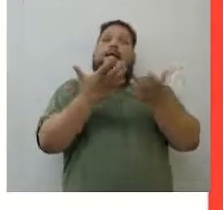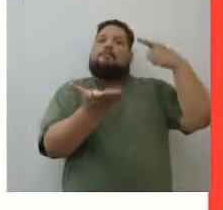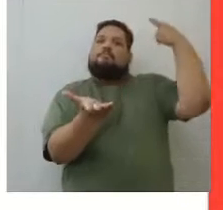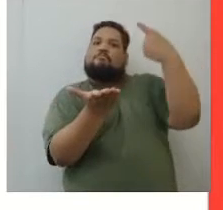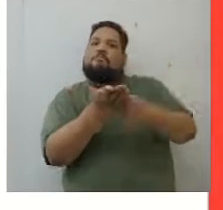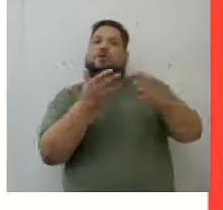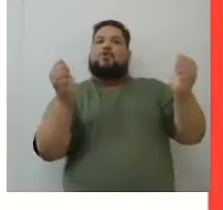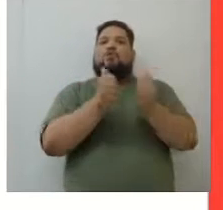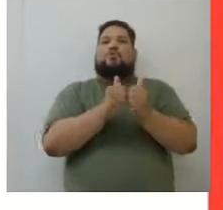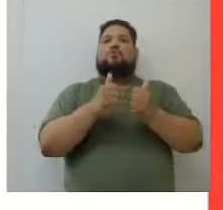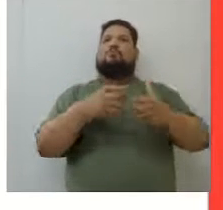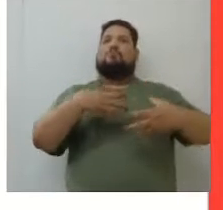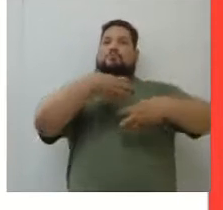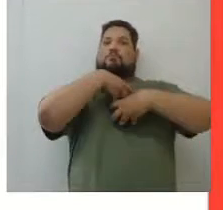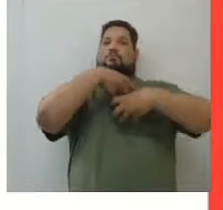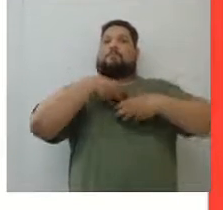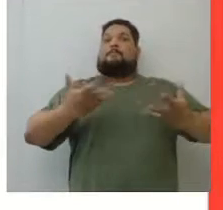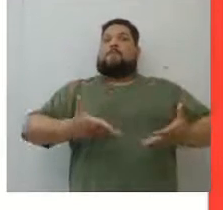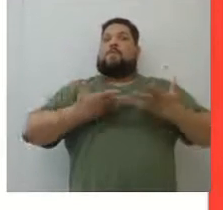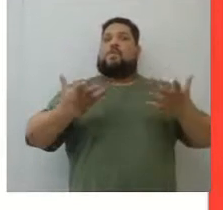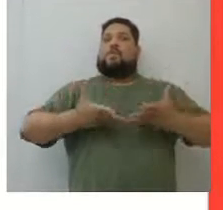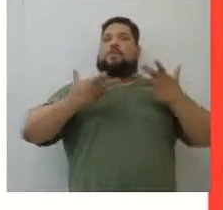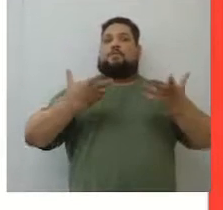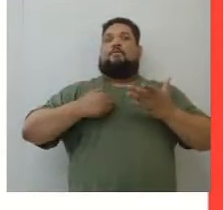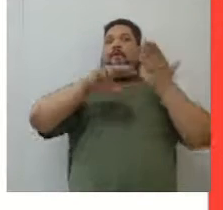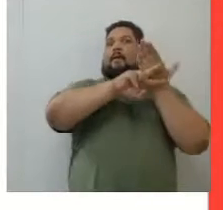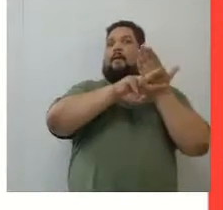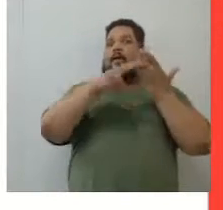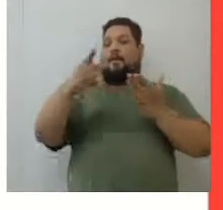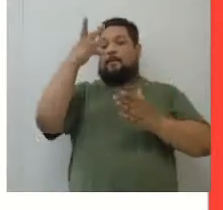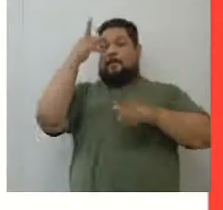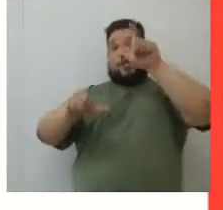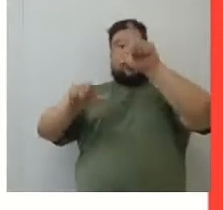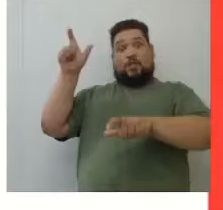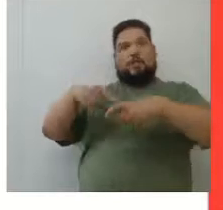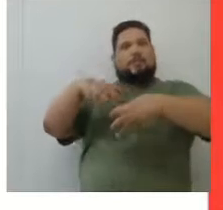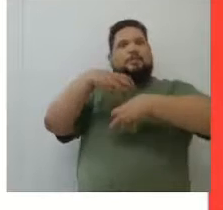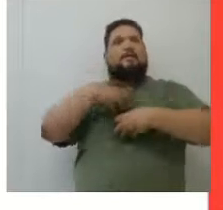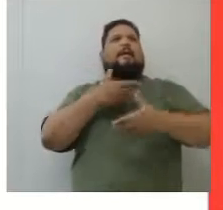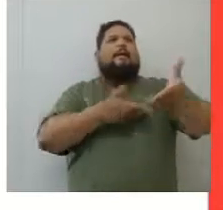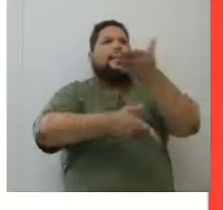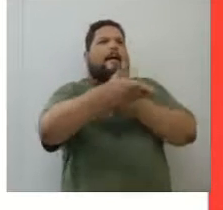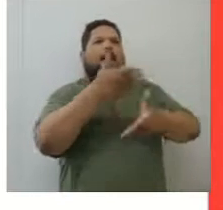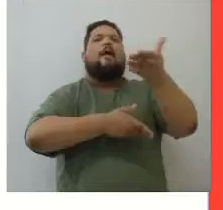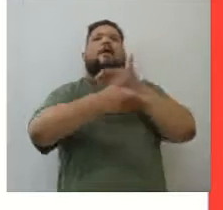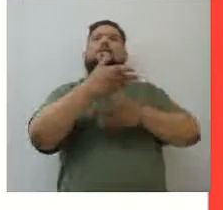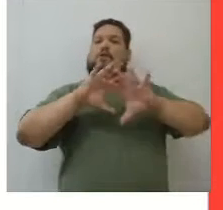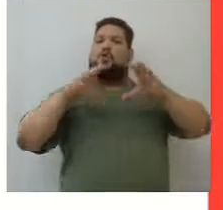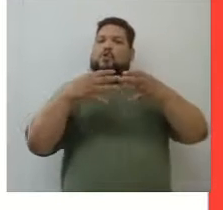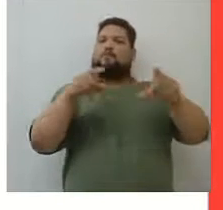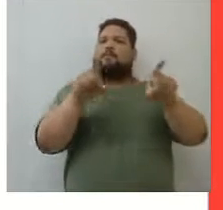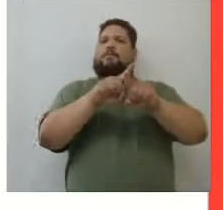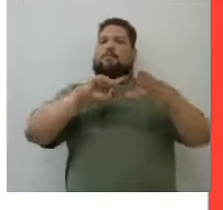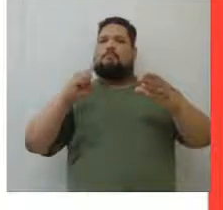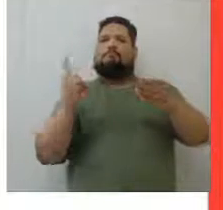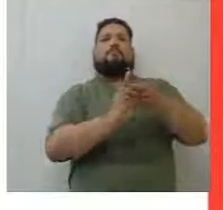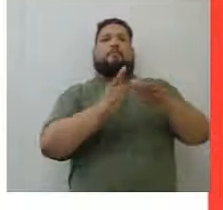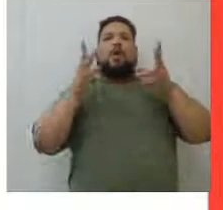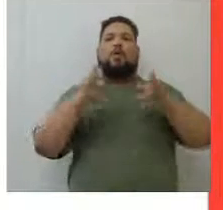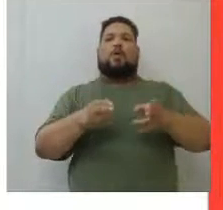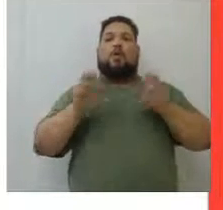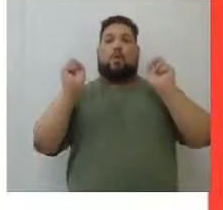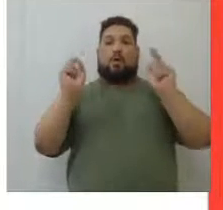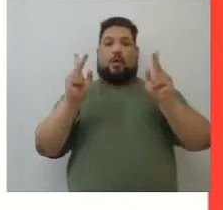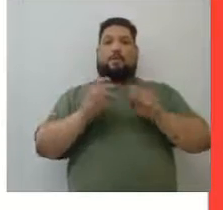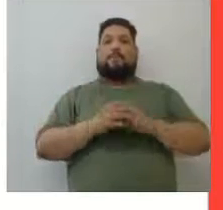Dão uma motivação, dão uma ação e reação para que as pessoas comecem a interagir também junto com a causa. Ok, vamos